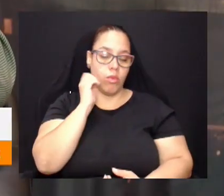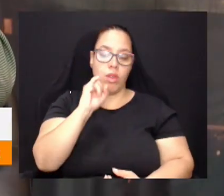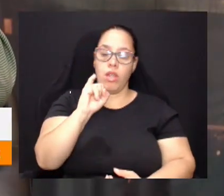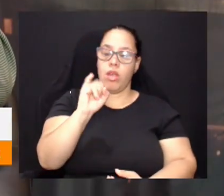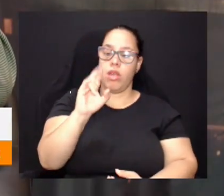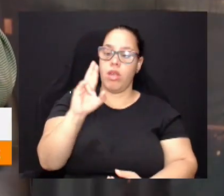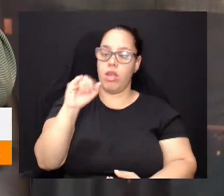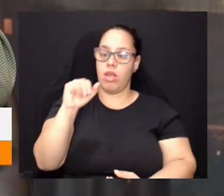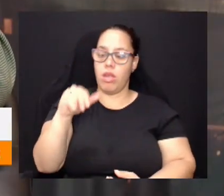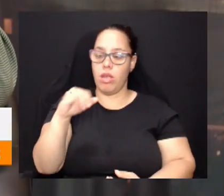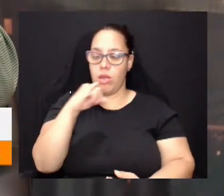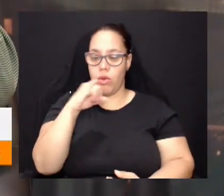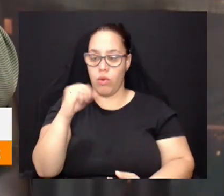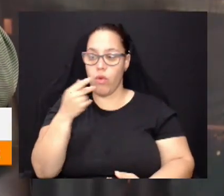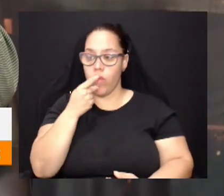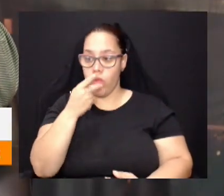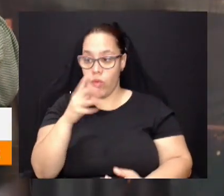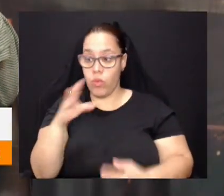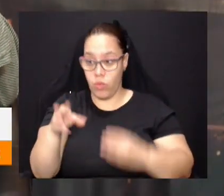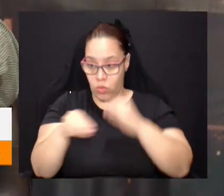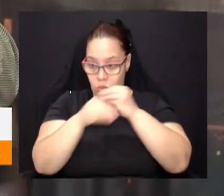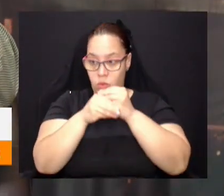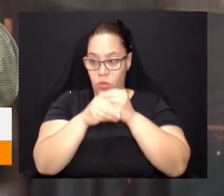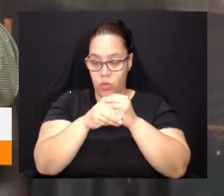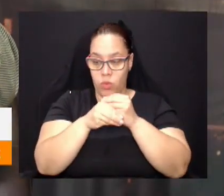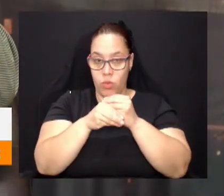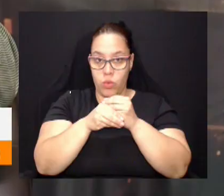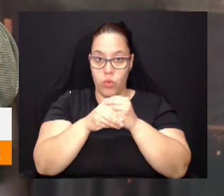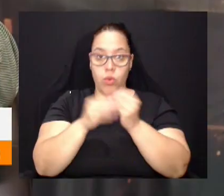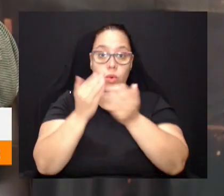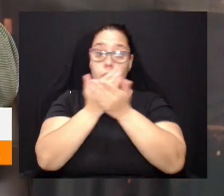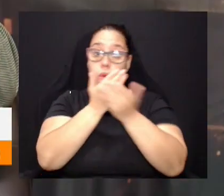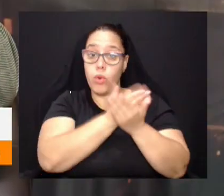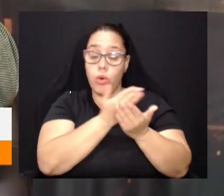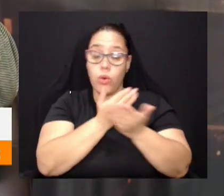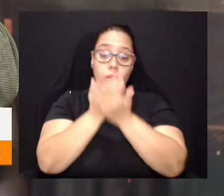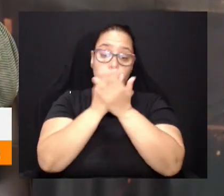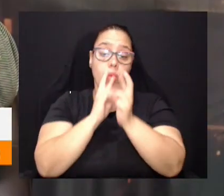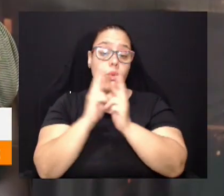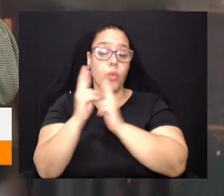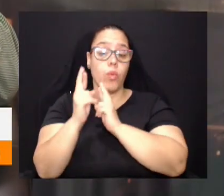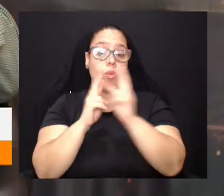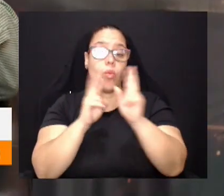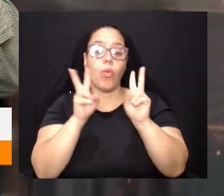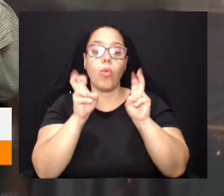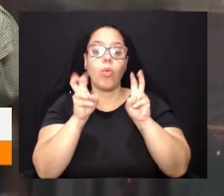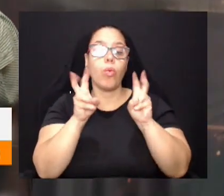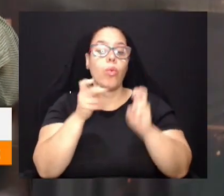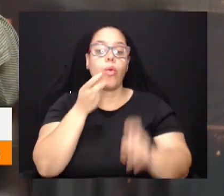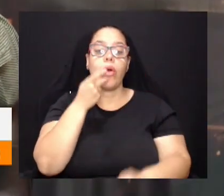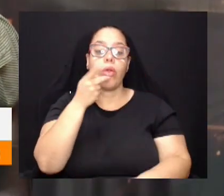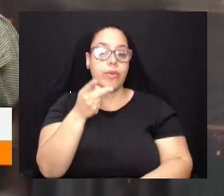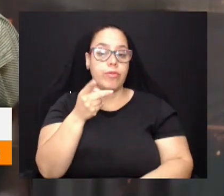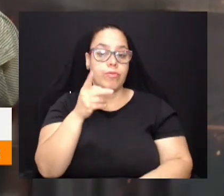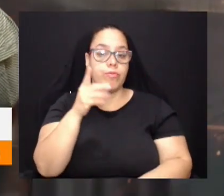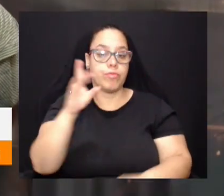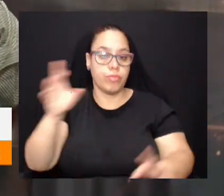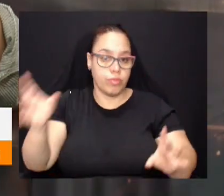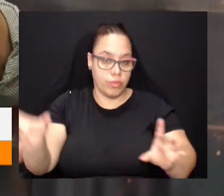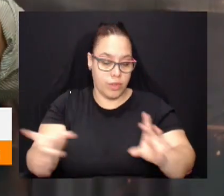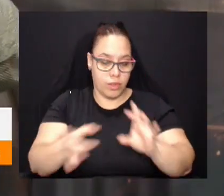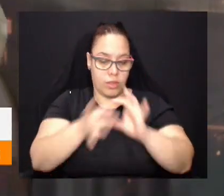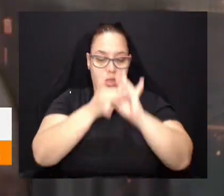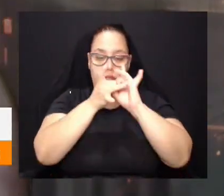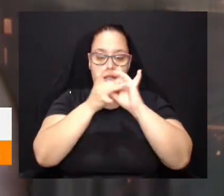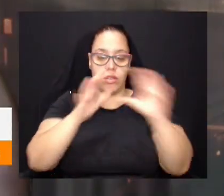gostaria de acrescentar, nos estudos de relacionamento, fala-se sobre a unidade casal. Quer dizer,